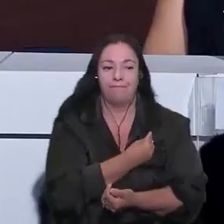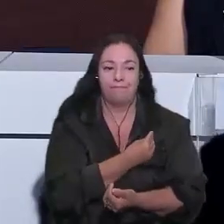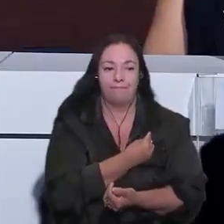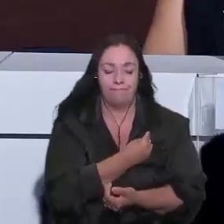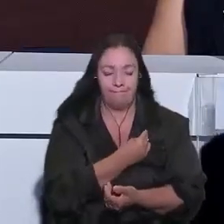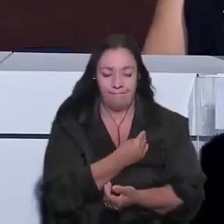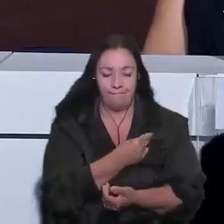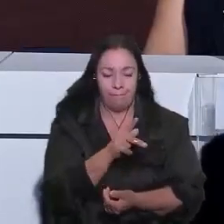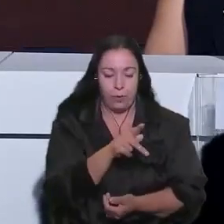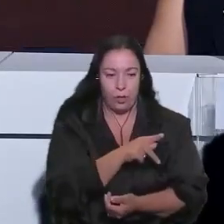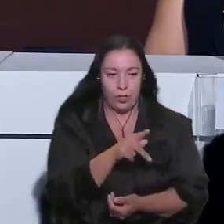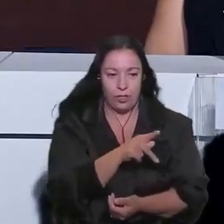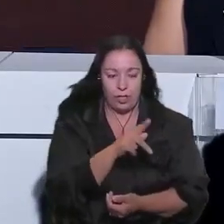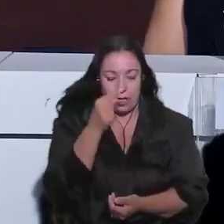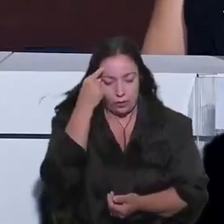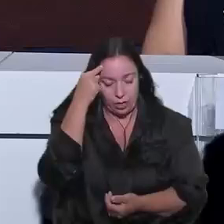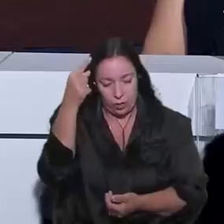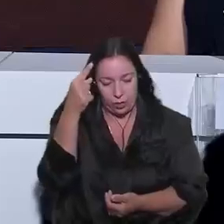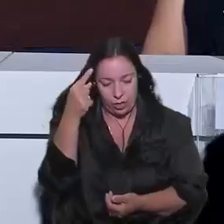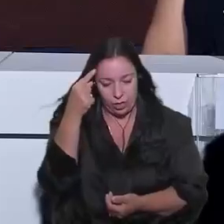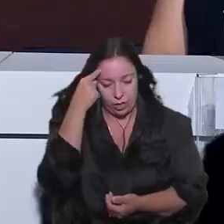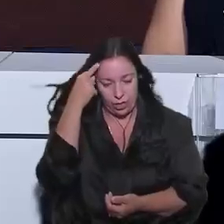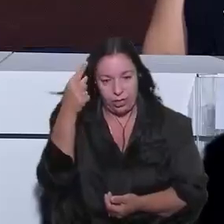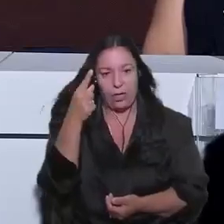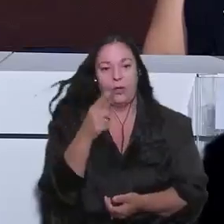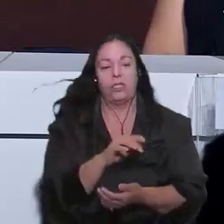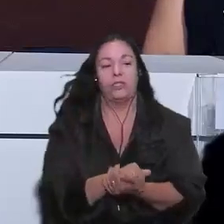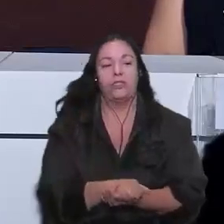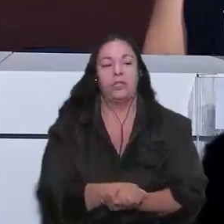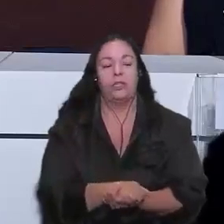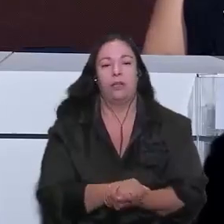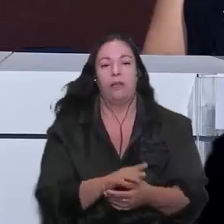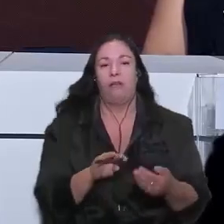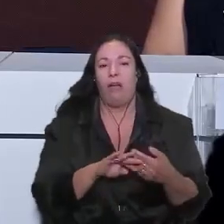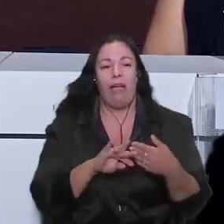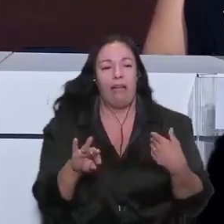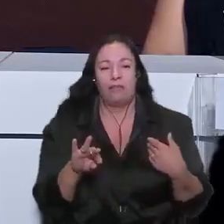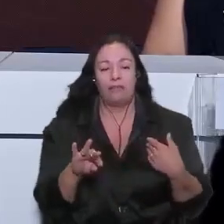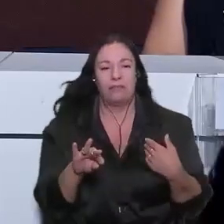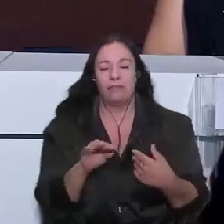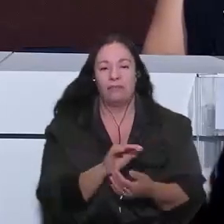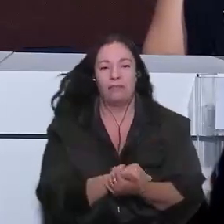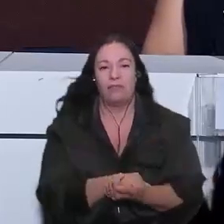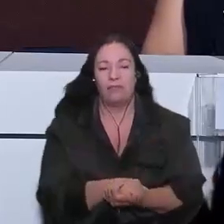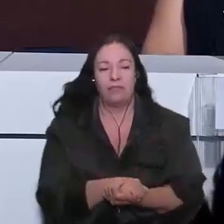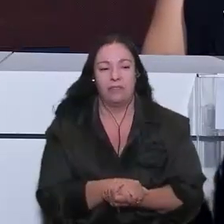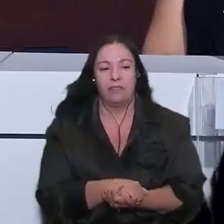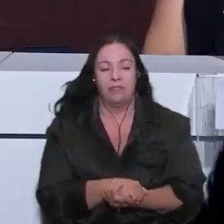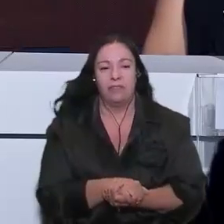um projeto ideológico. É uma ideologia. O resto, aquilo que nos